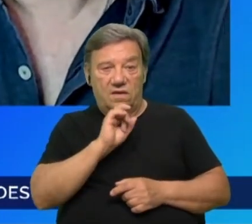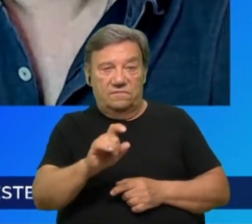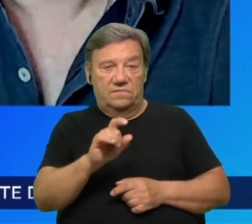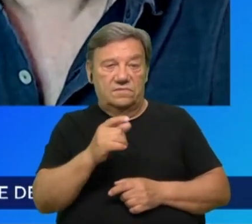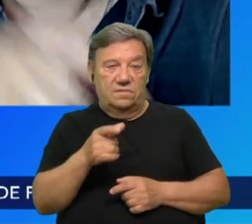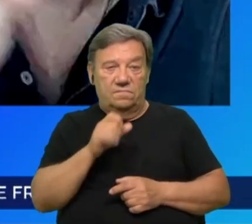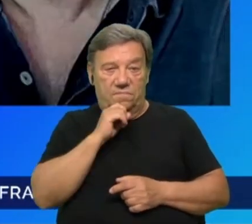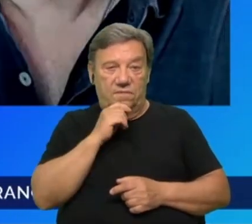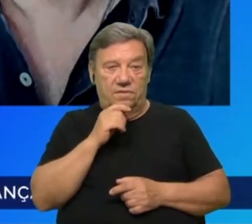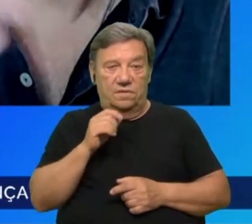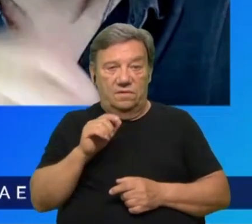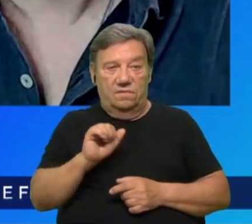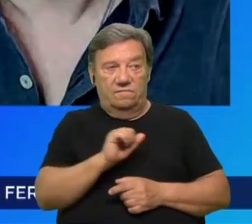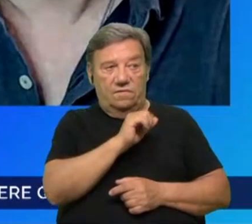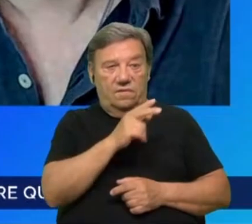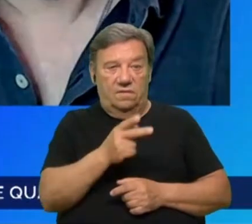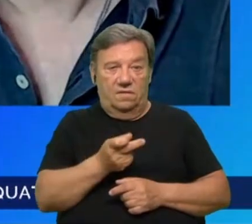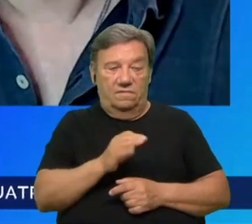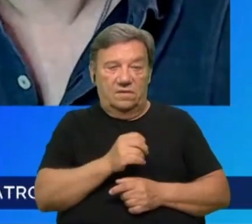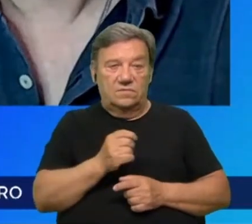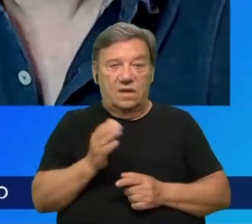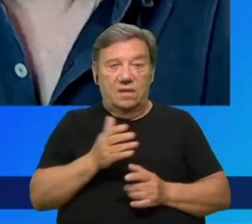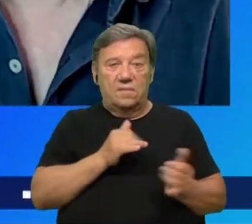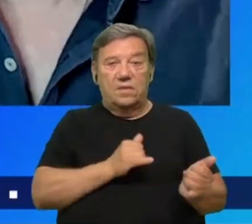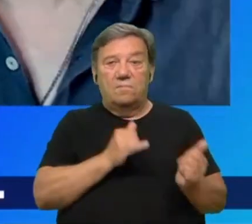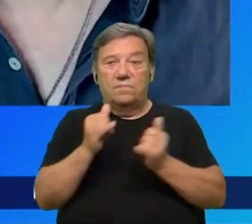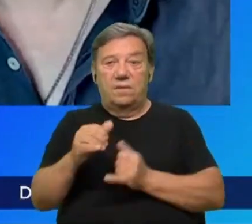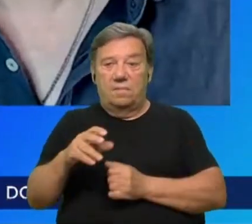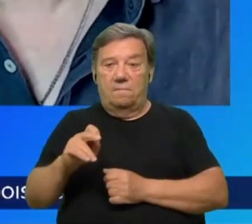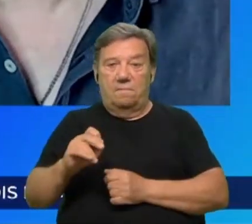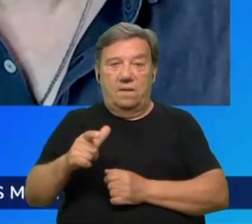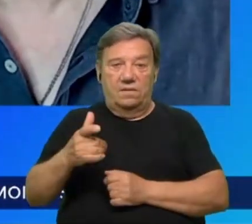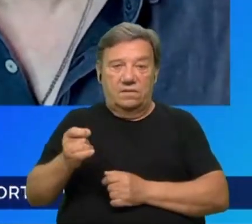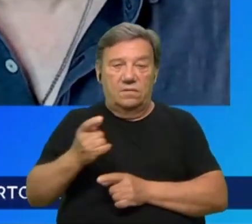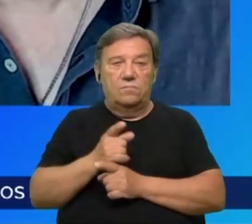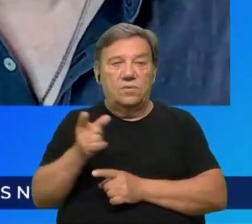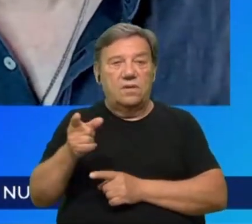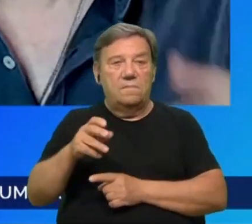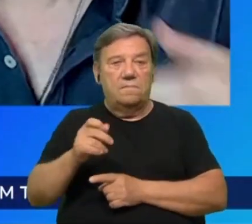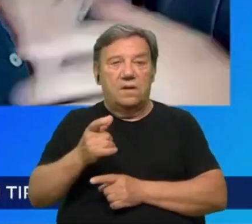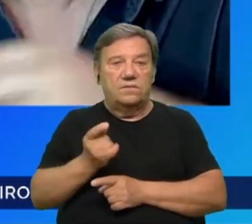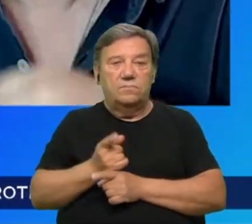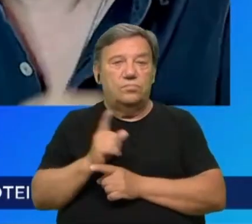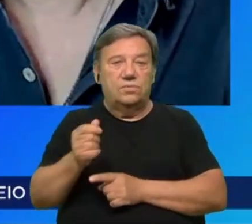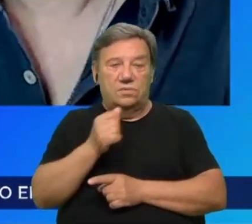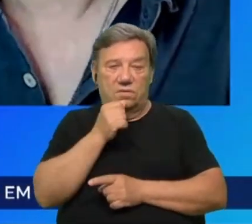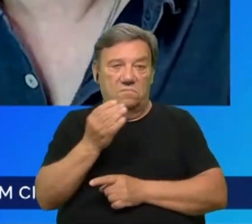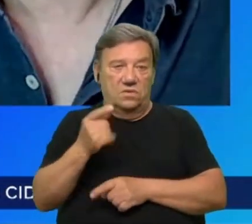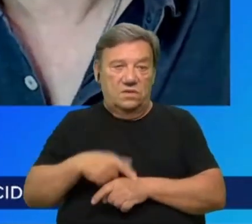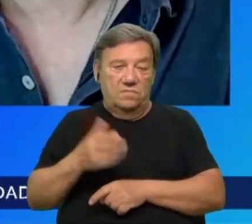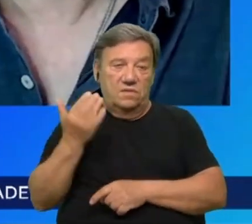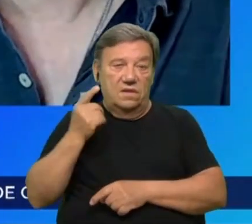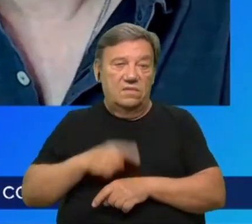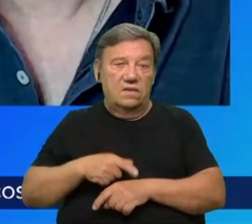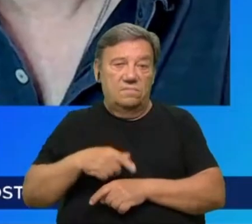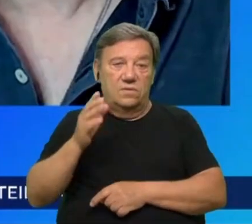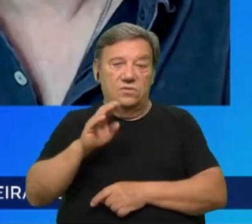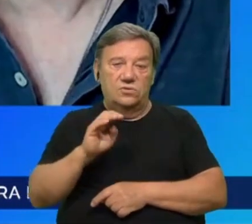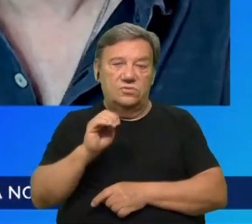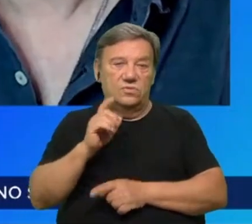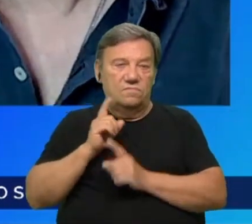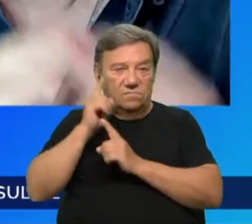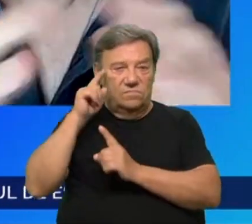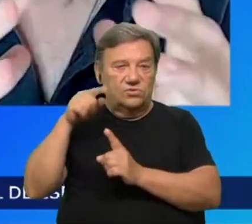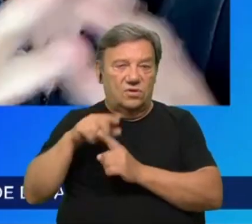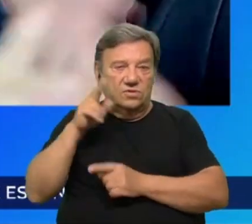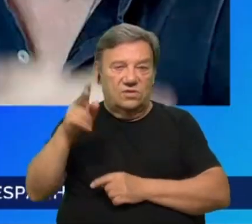que pode vir de Vênus. Damos um salto rapidamente para Marte. E porquê para Marte? Durante muito tempo, olha, desde o tempo das missões